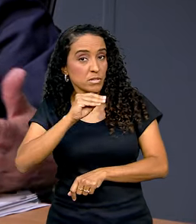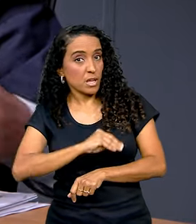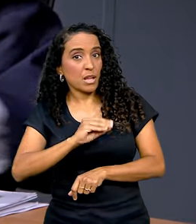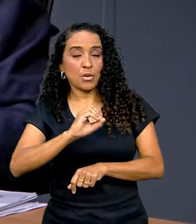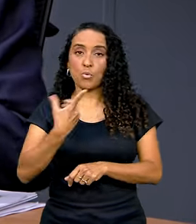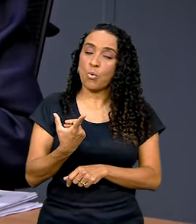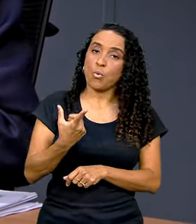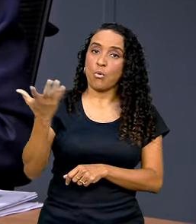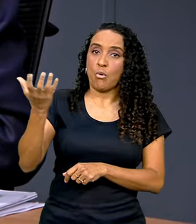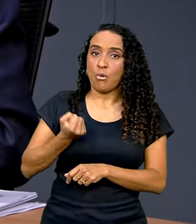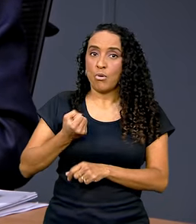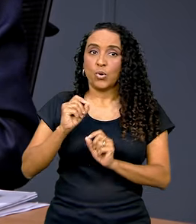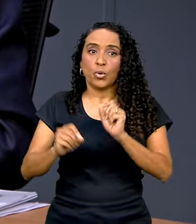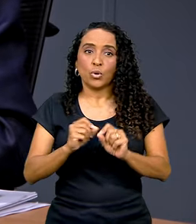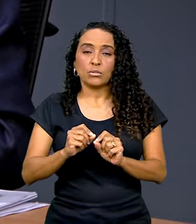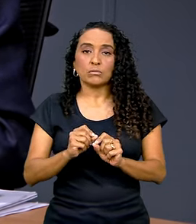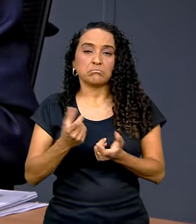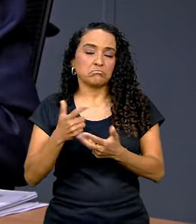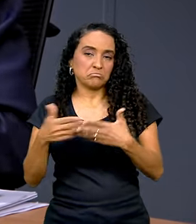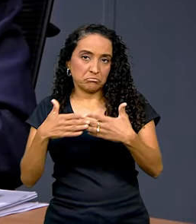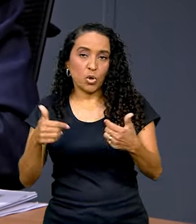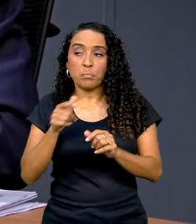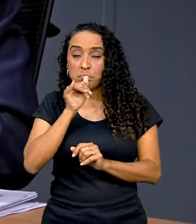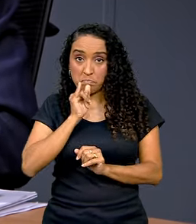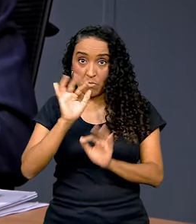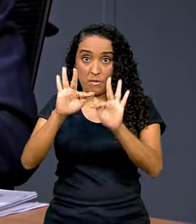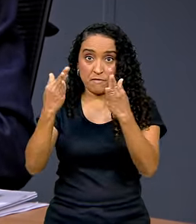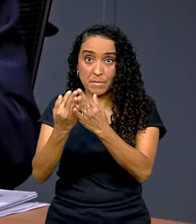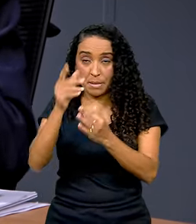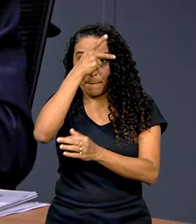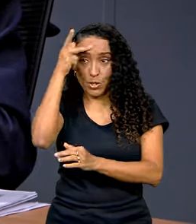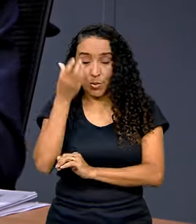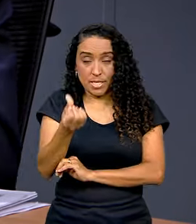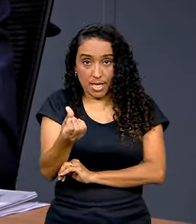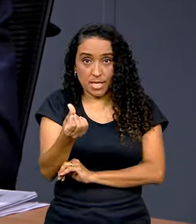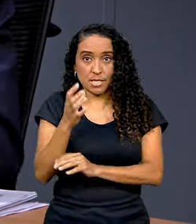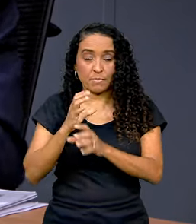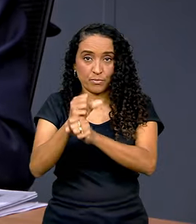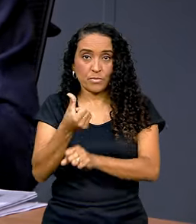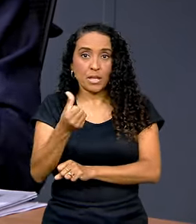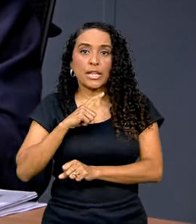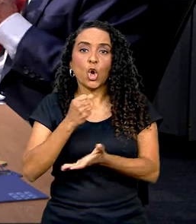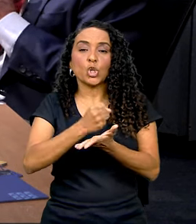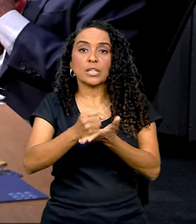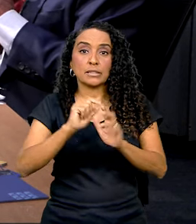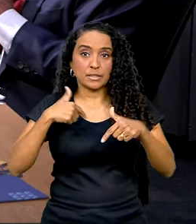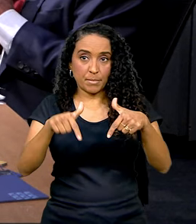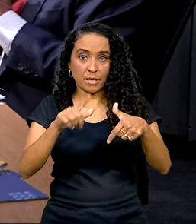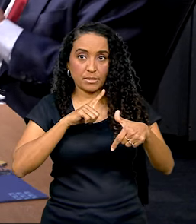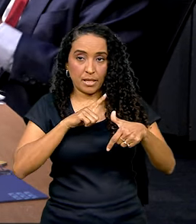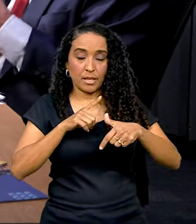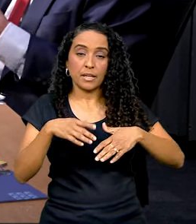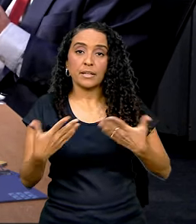salário ou recebendo ali o benefício por exemplo uma família de seis pessoas eh tem ali um contrato de